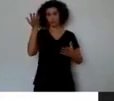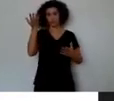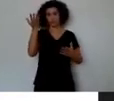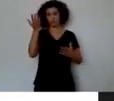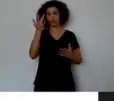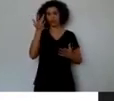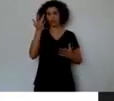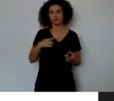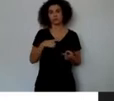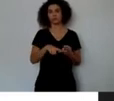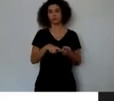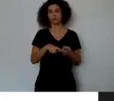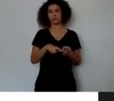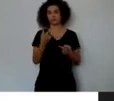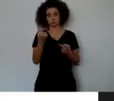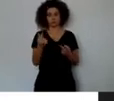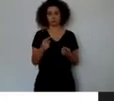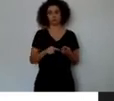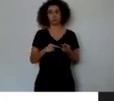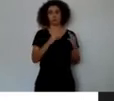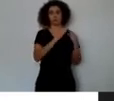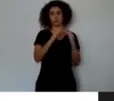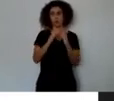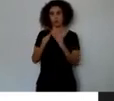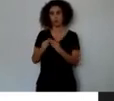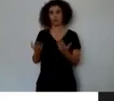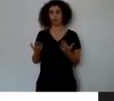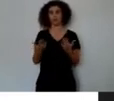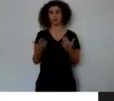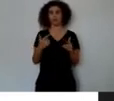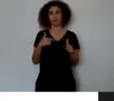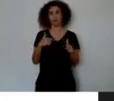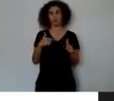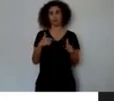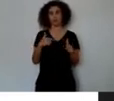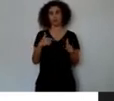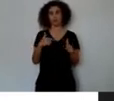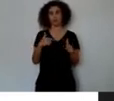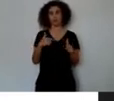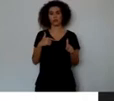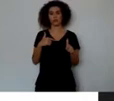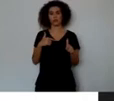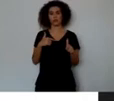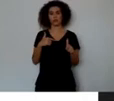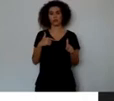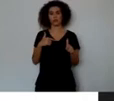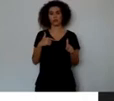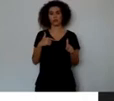saúde, renda, trabalho, moradia, como eu falei, a realidade está escancarada.